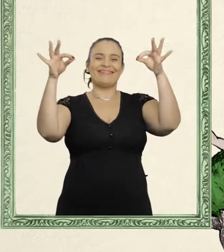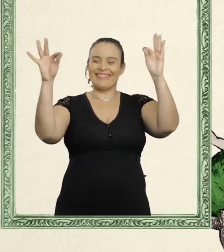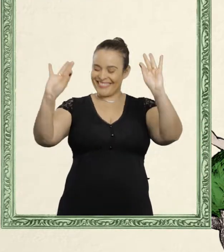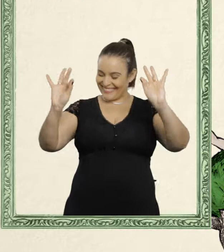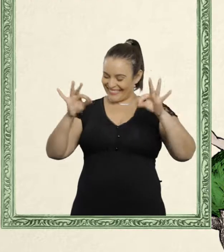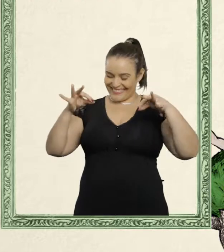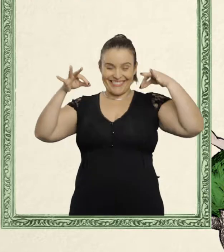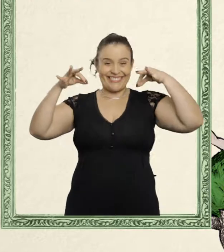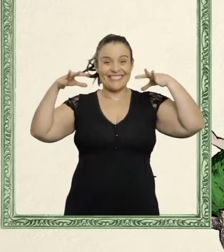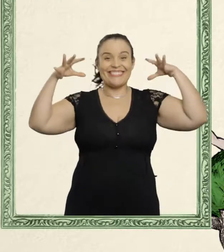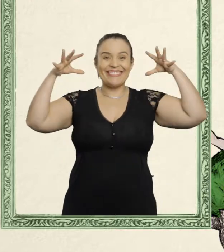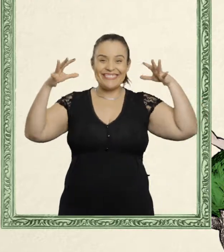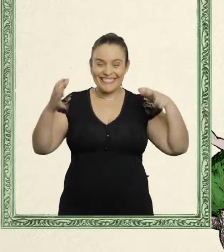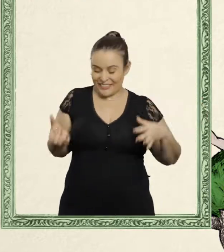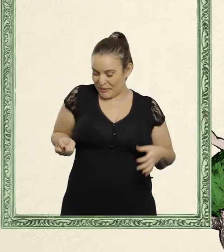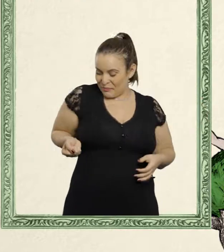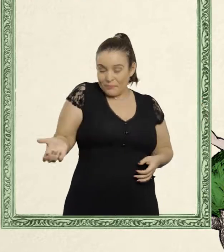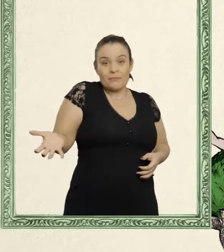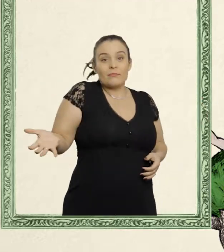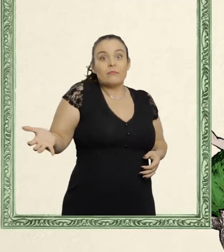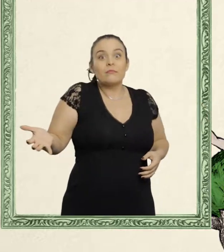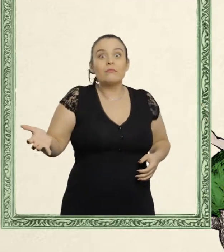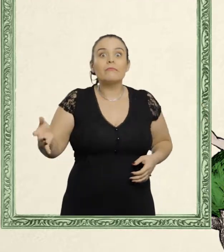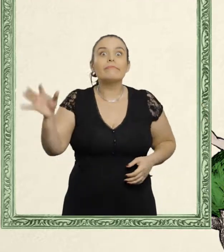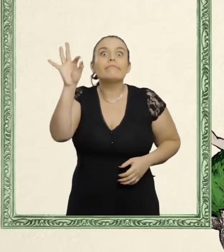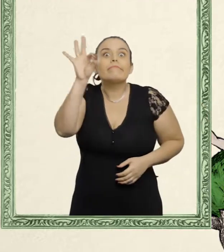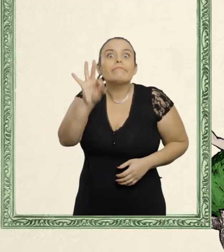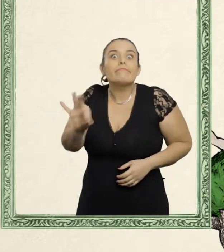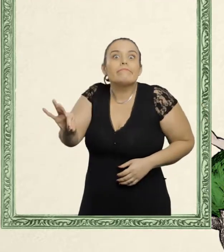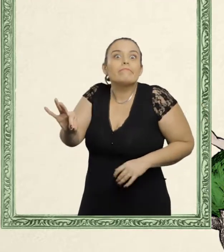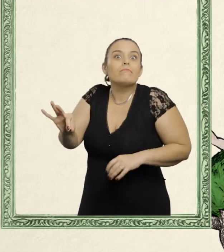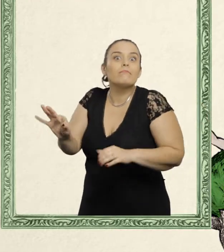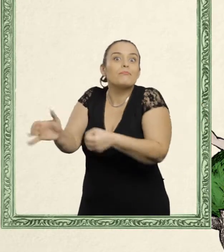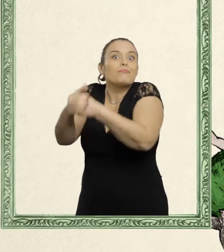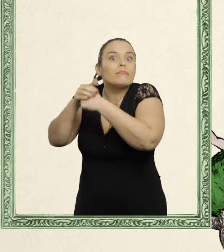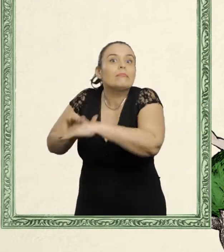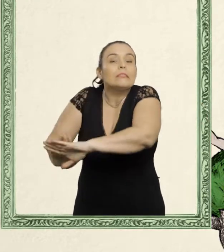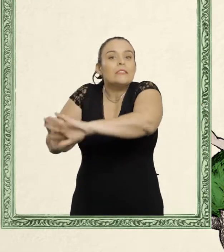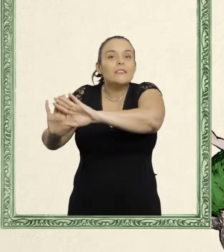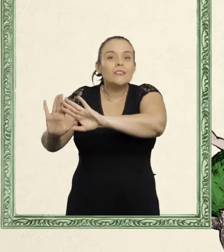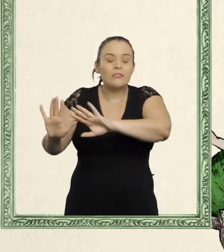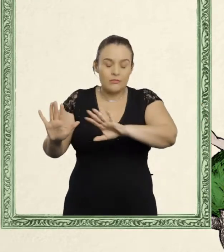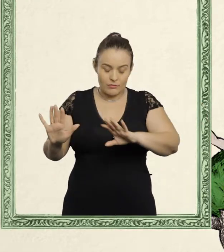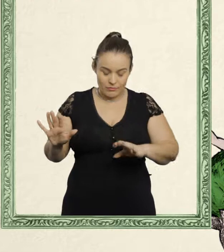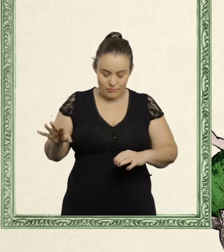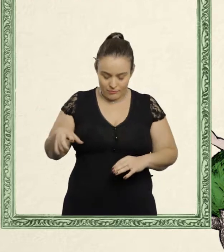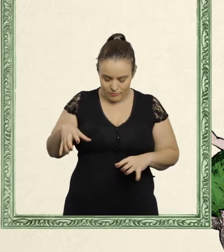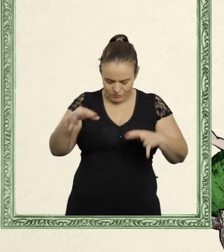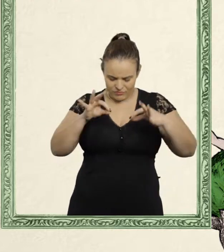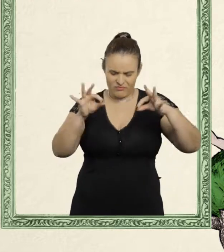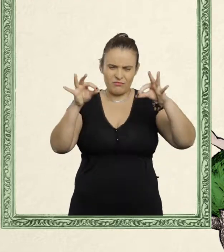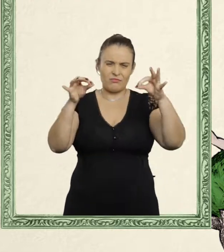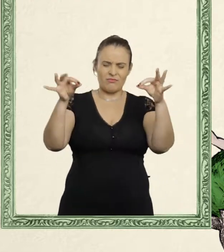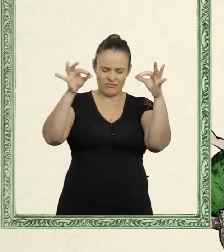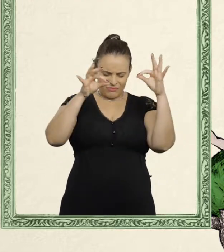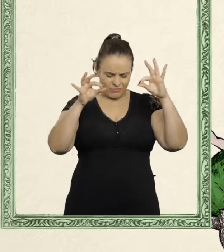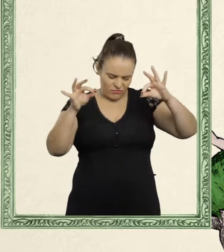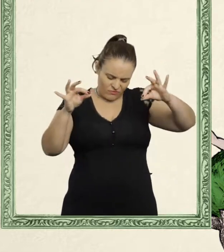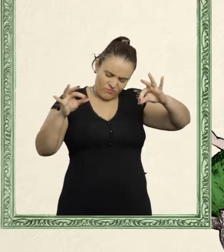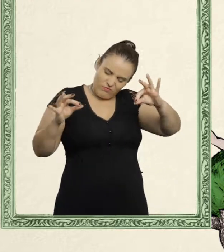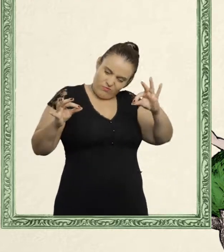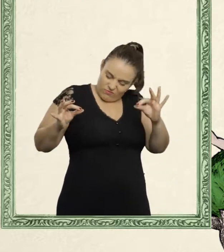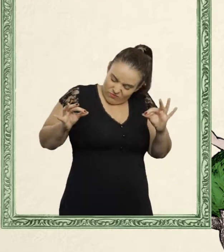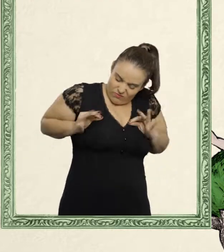as gavetas e esqueceu Sininho fechado em uma das gavetas. Peter tentou grudar sua sombra em seu corpo.